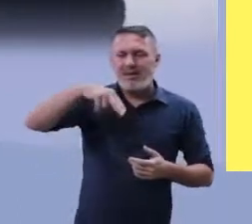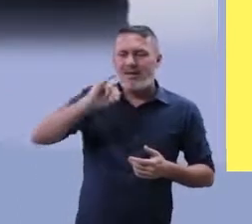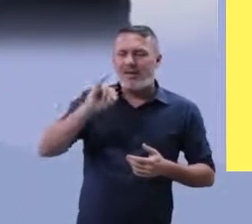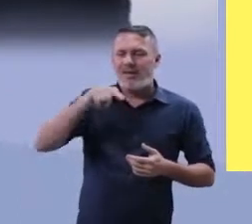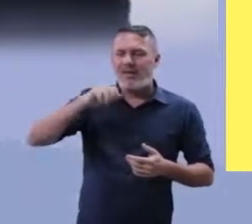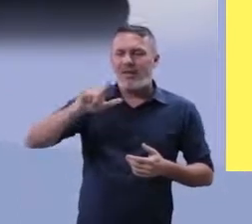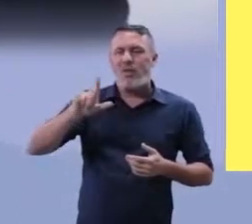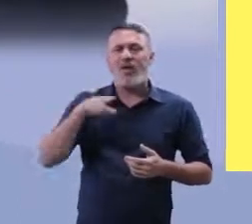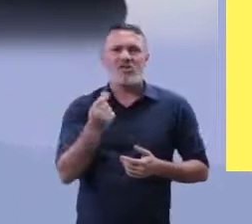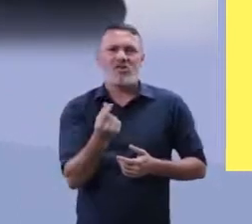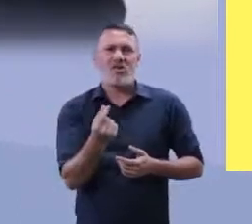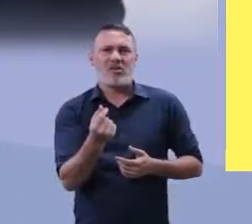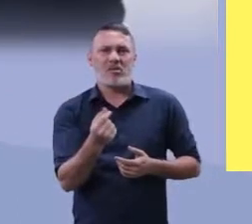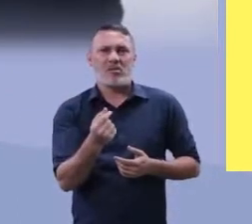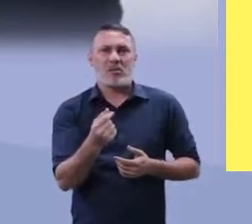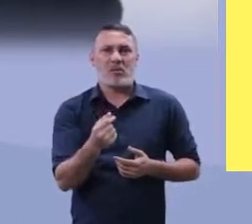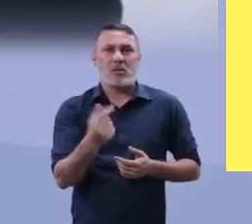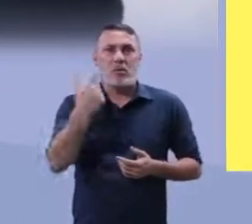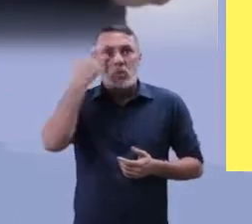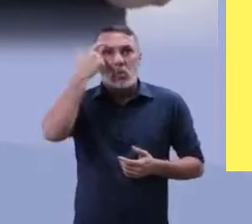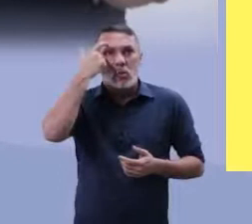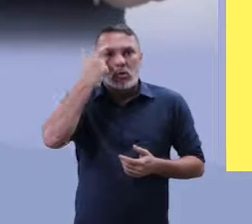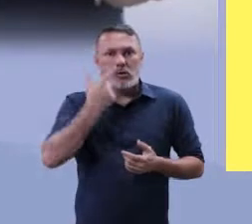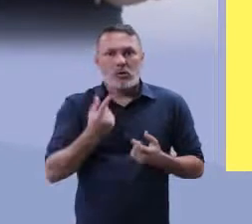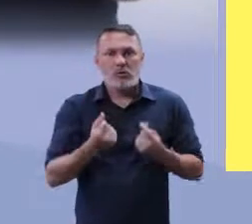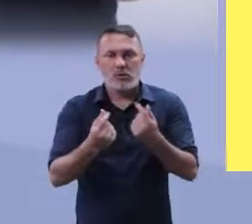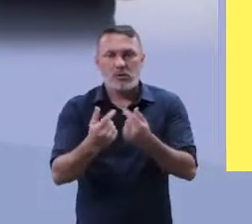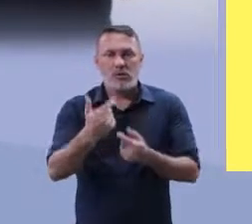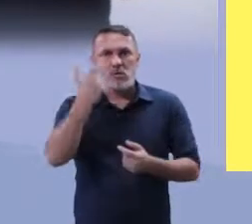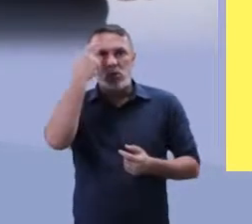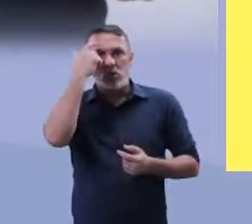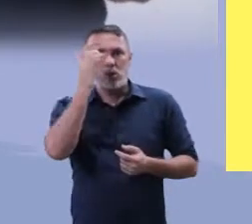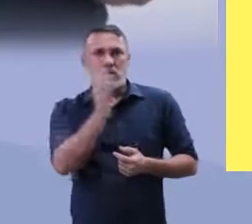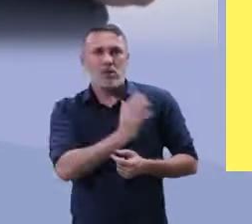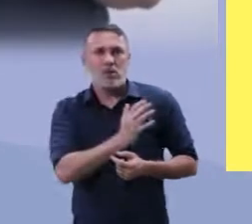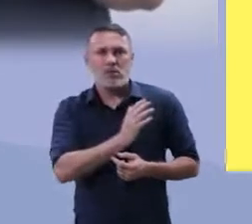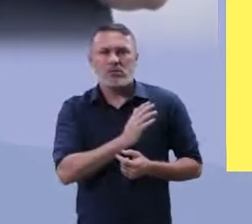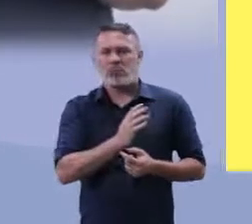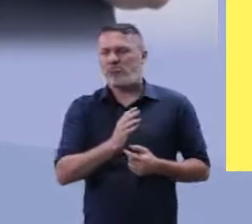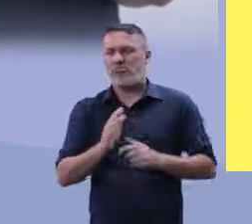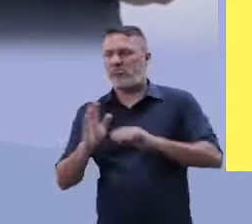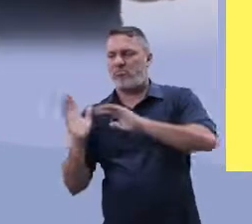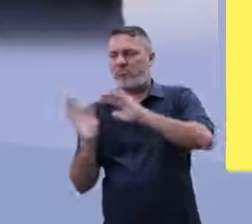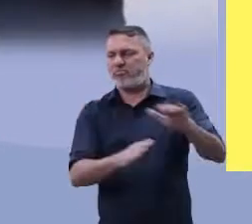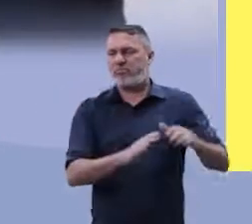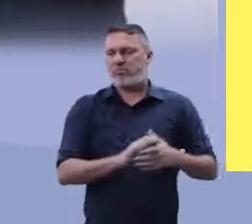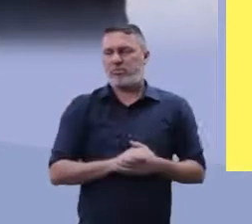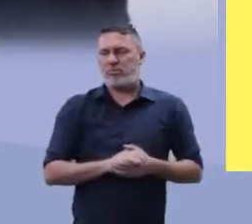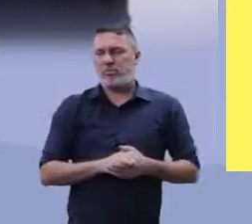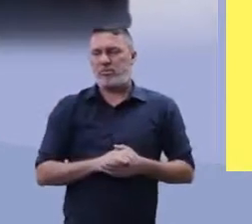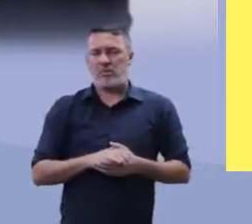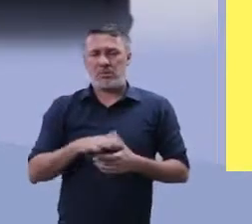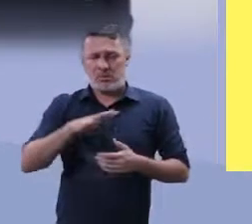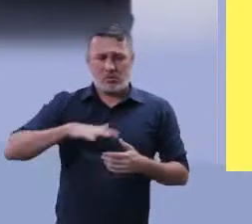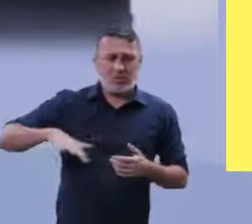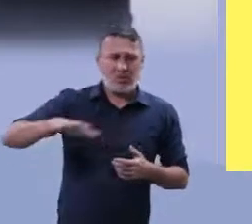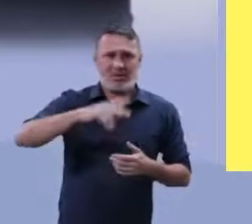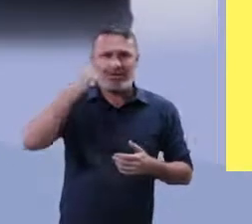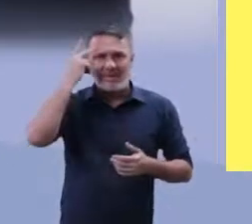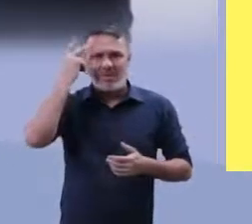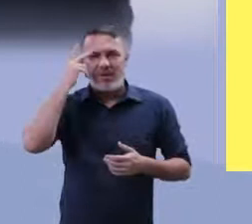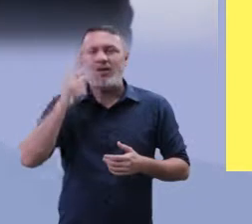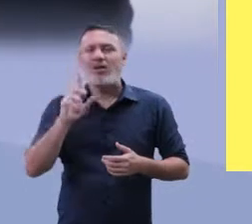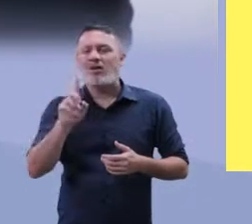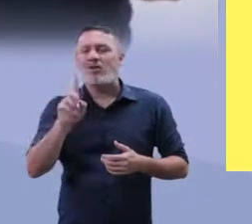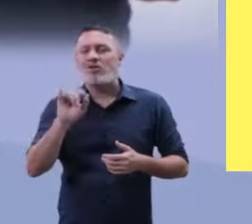nos mesmos, nos iguais. De gestão bem feita de São Paulo. Se está digerindo, é